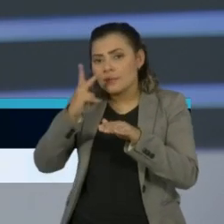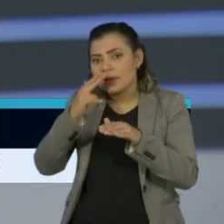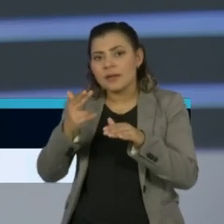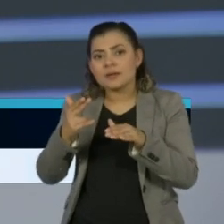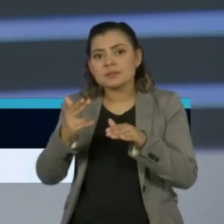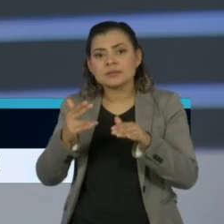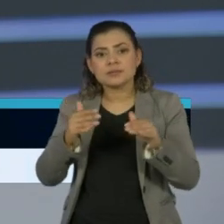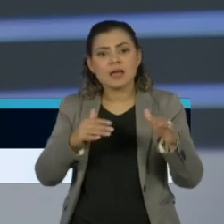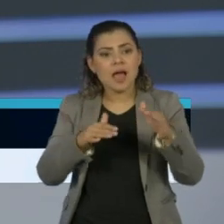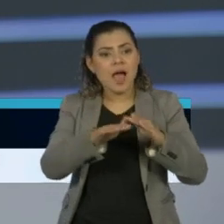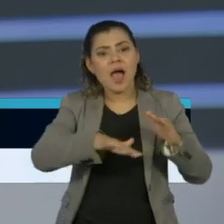uma determinada situação política